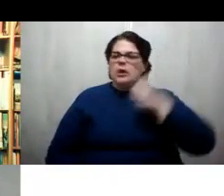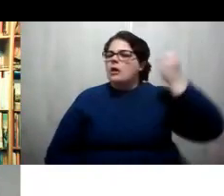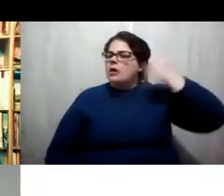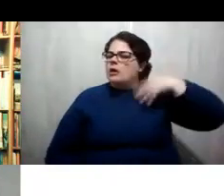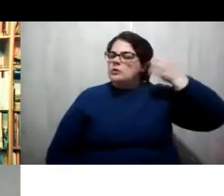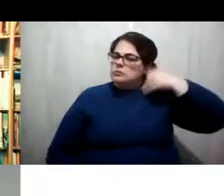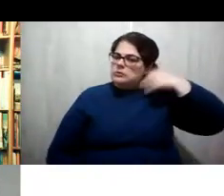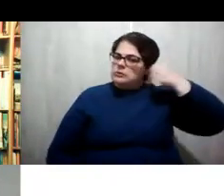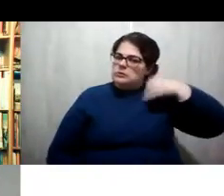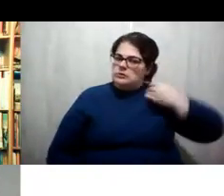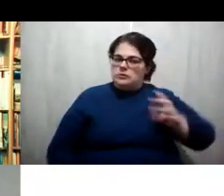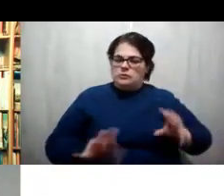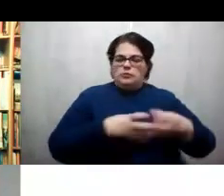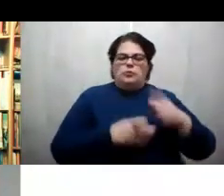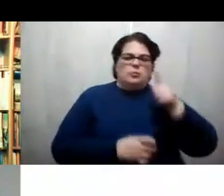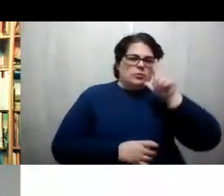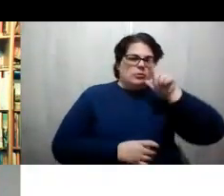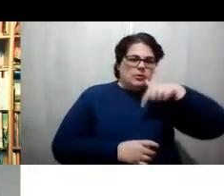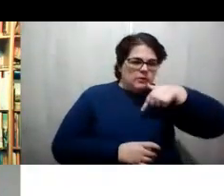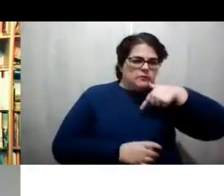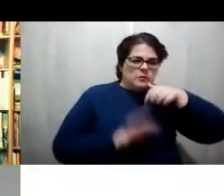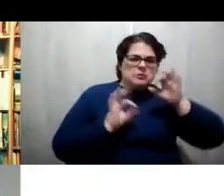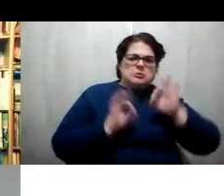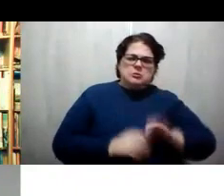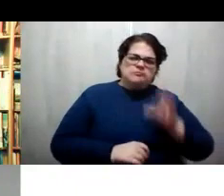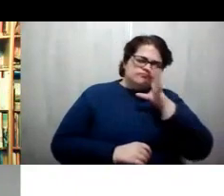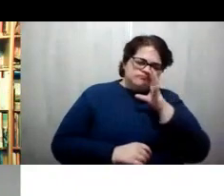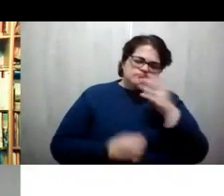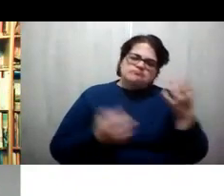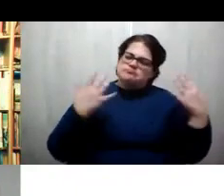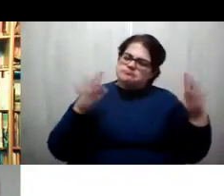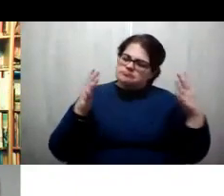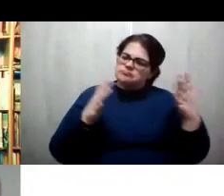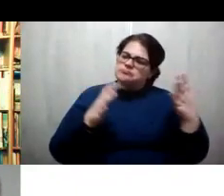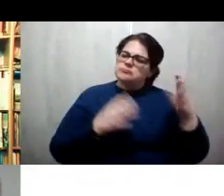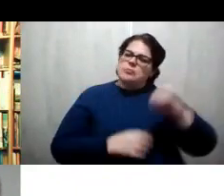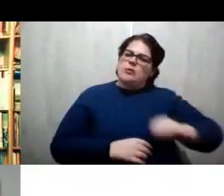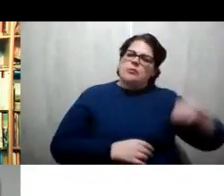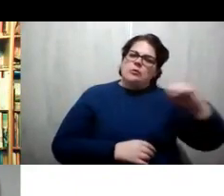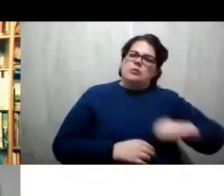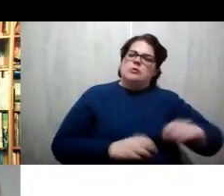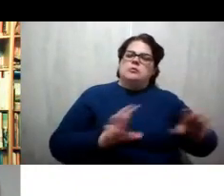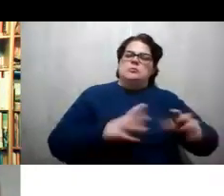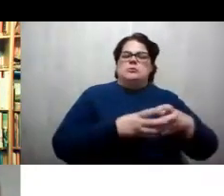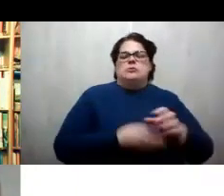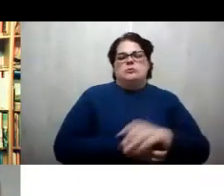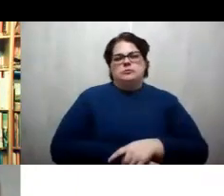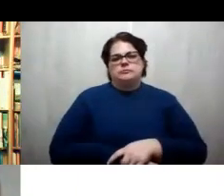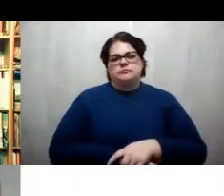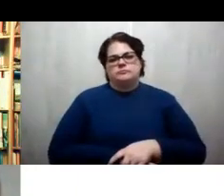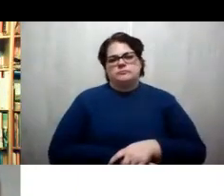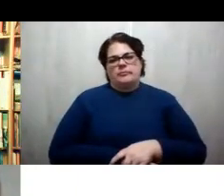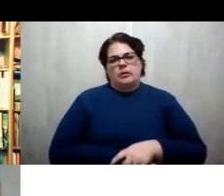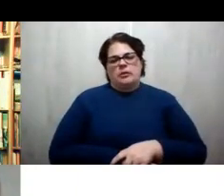feita pela equipe da Lívia. Foi incrível, muito bom, excelente equipe. Muito O obrigada, Leandro Pereira,